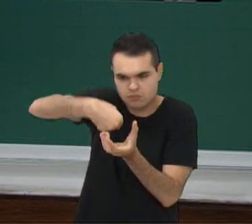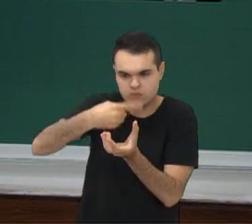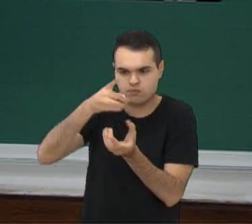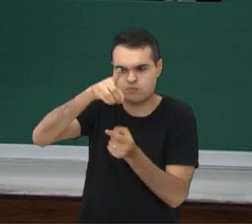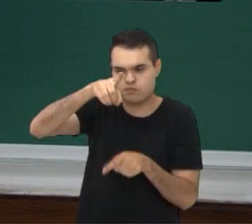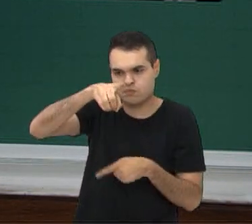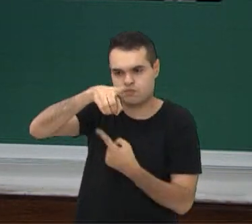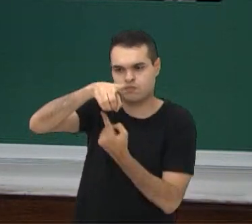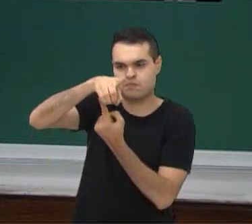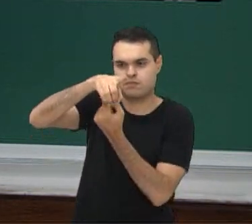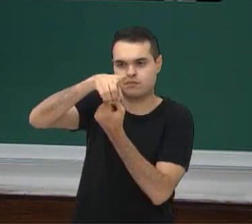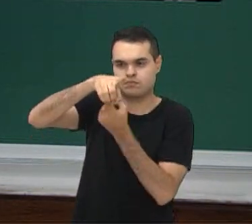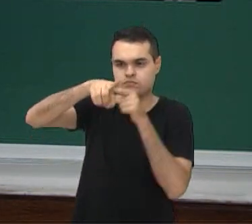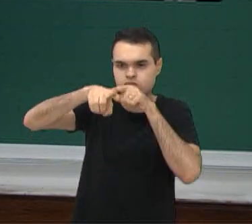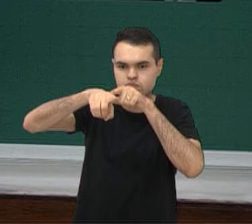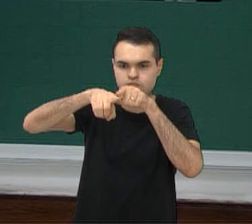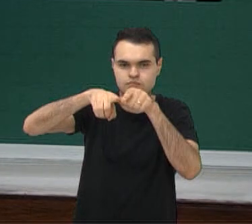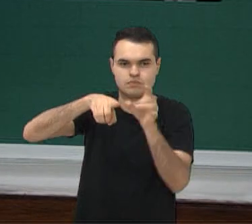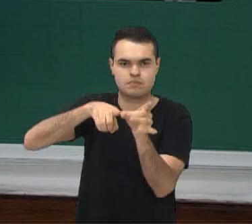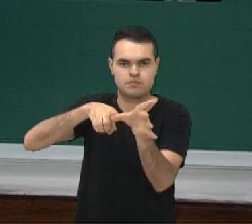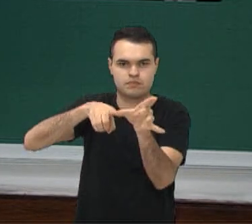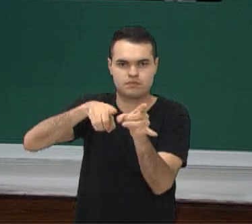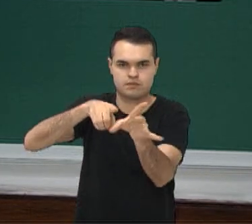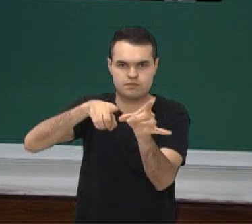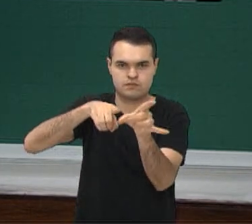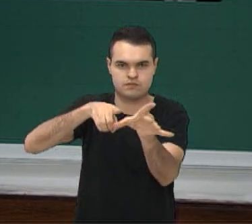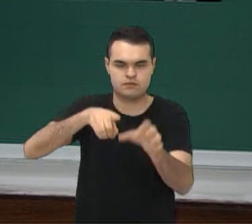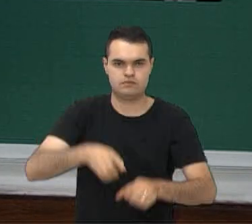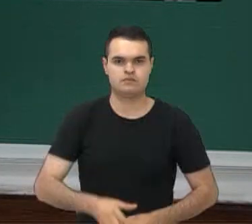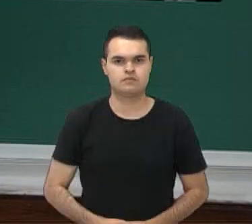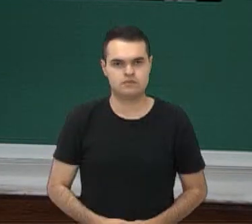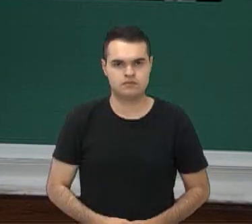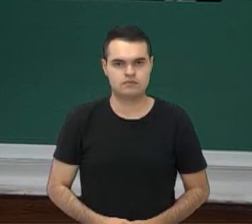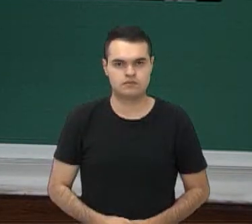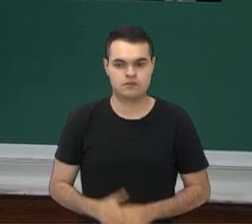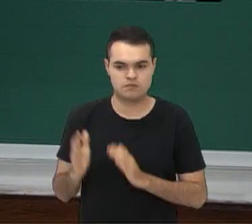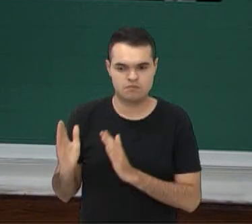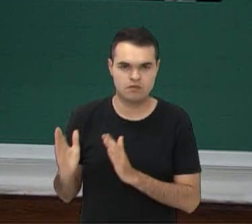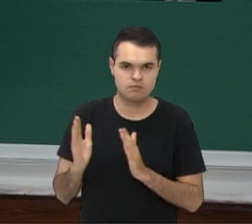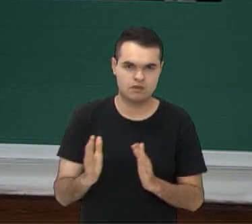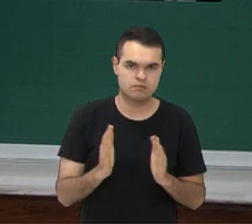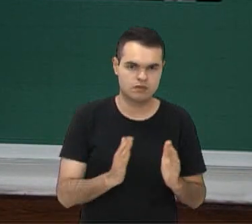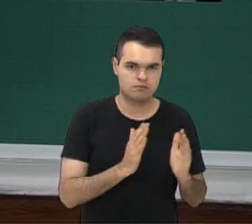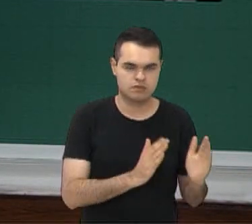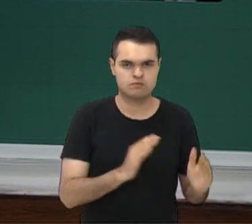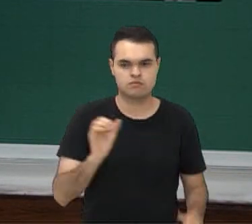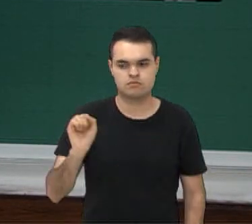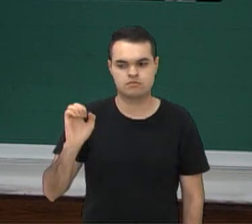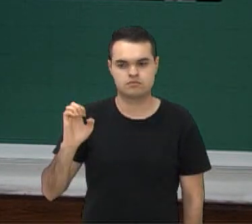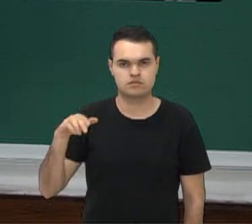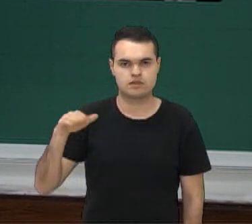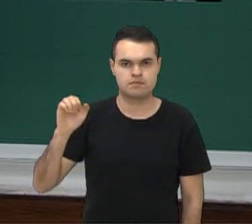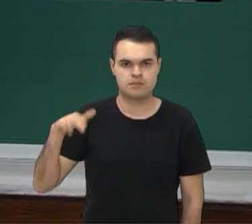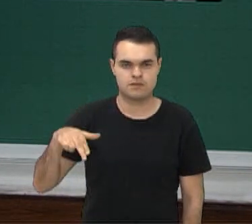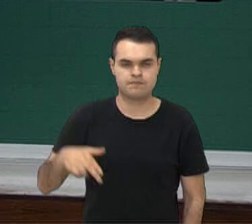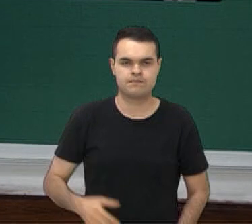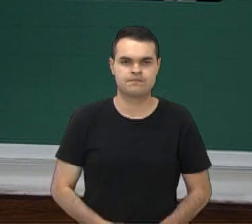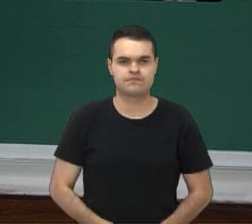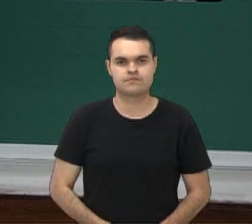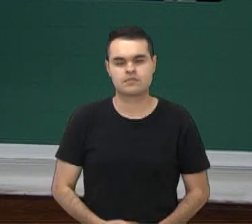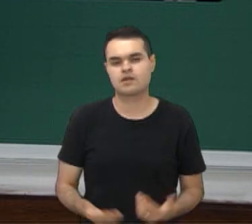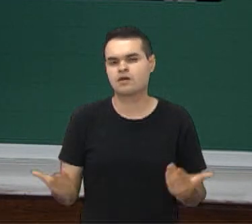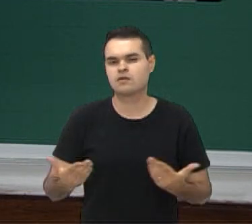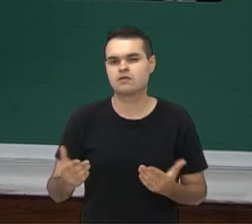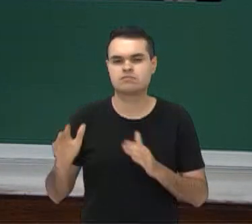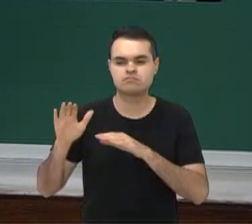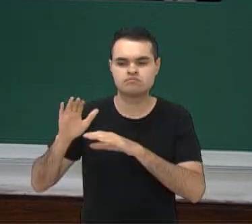da ejaculação. A gente vai detalhar cada passo que vai acontecer com o sêmen aí, tudo bem? Vamos ver a função de cada